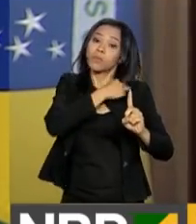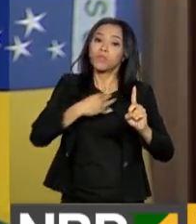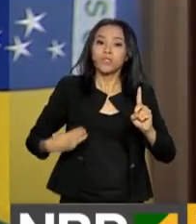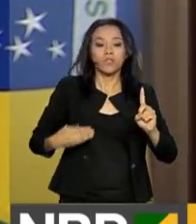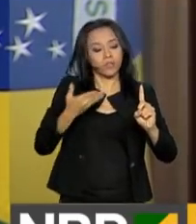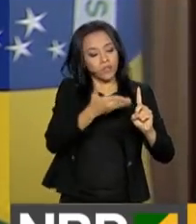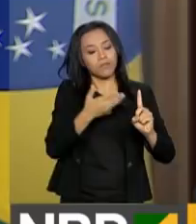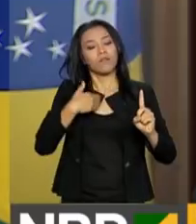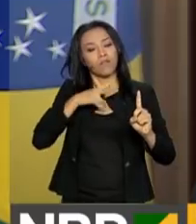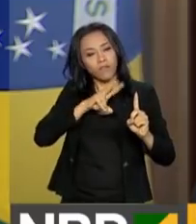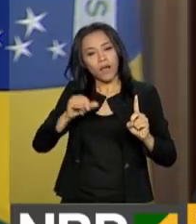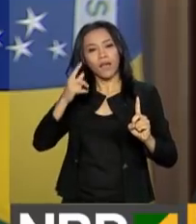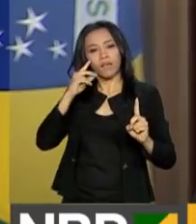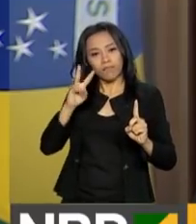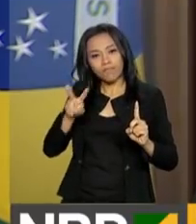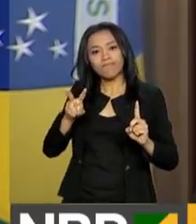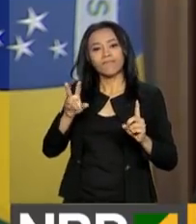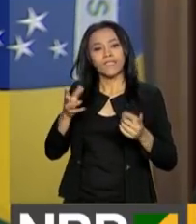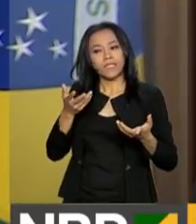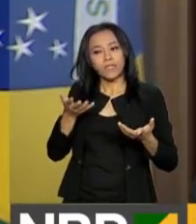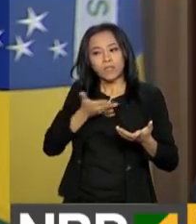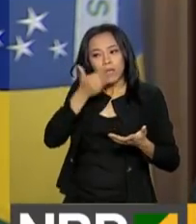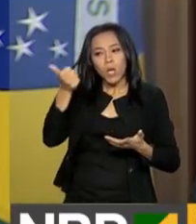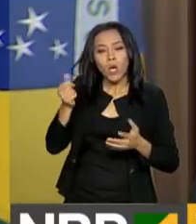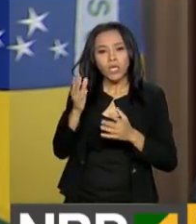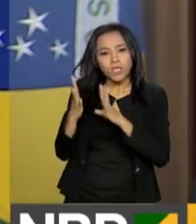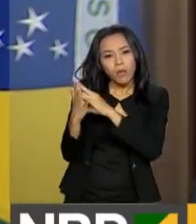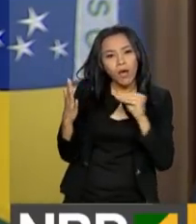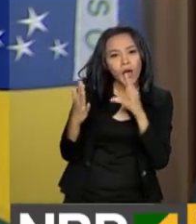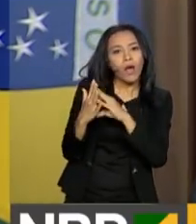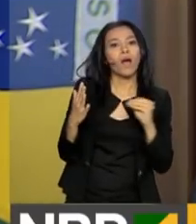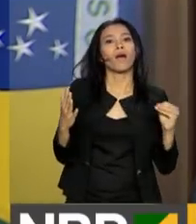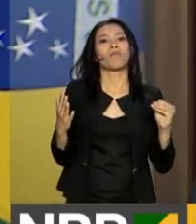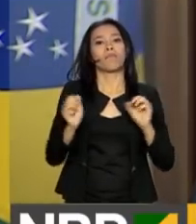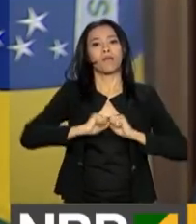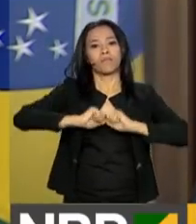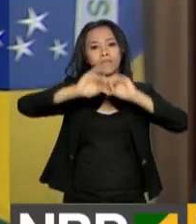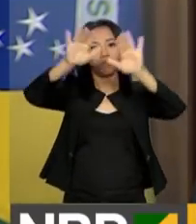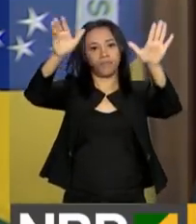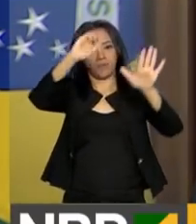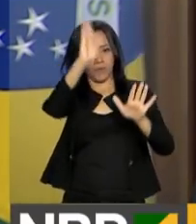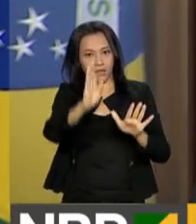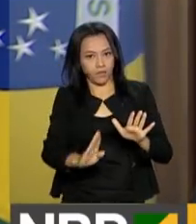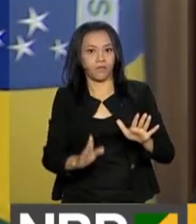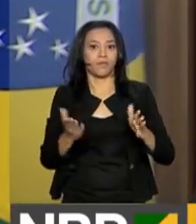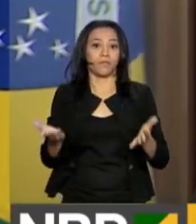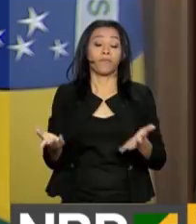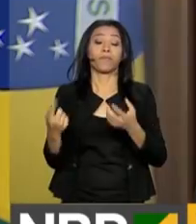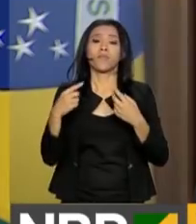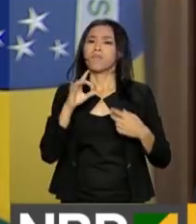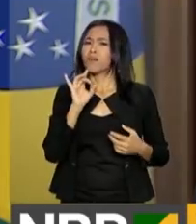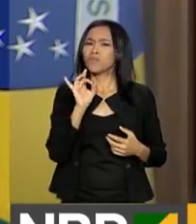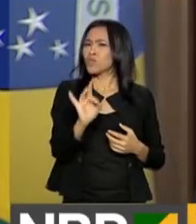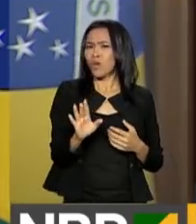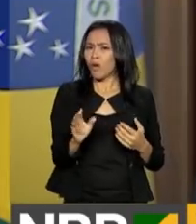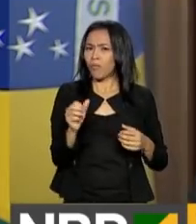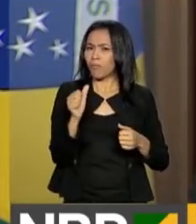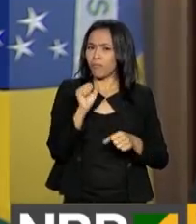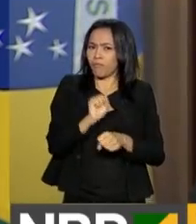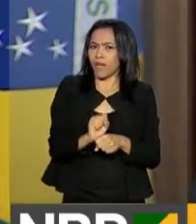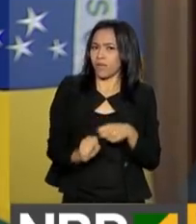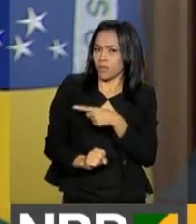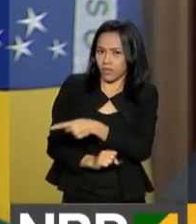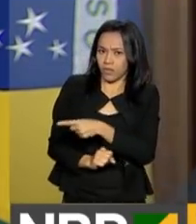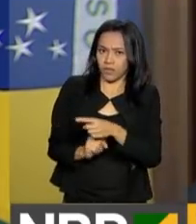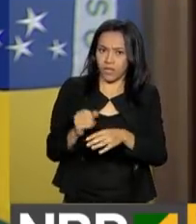resultados para a segurança pública no nosso país mas ainda não ficamos na questão da intervenção do rio de janeiro